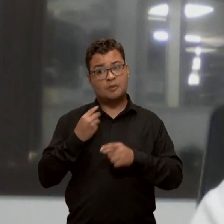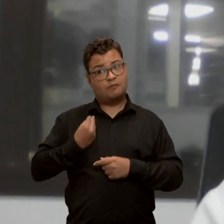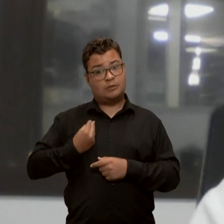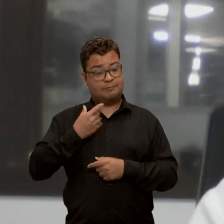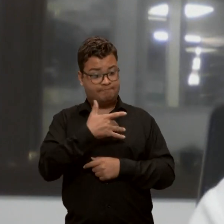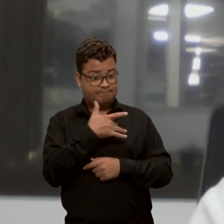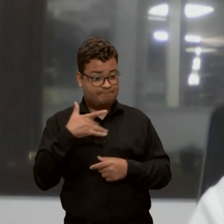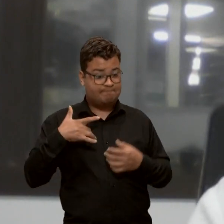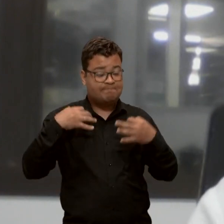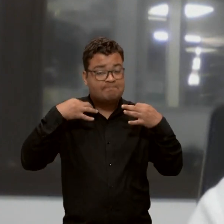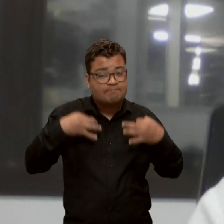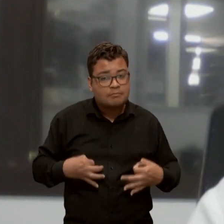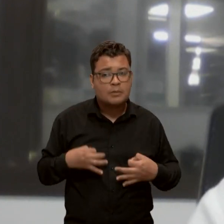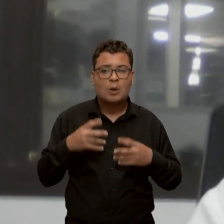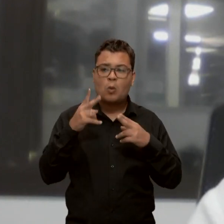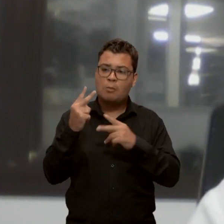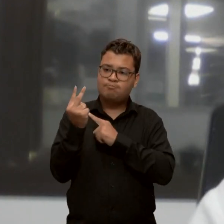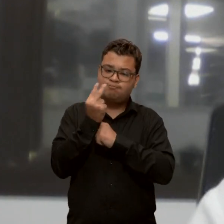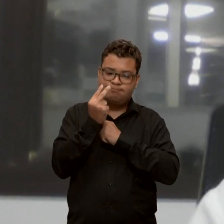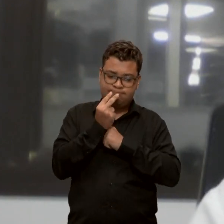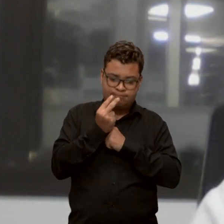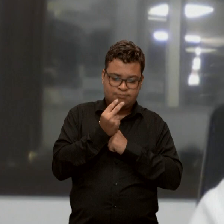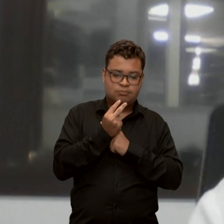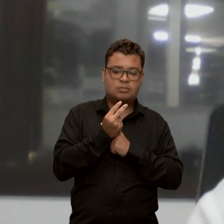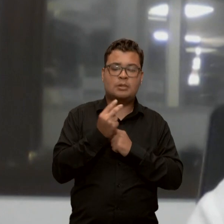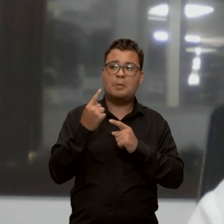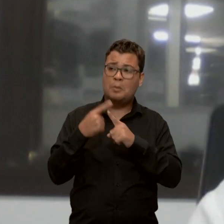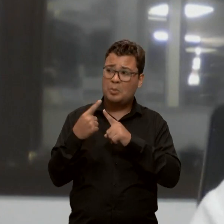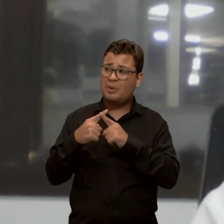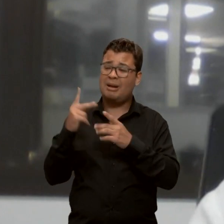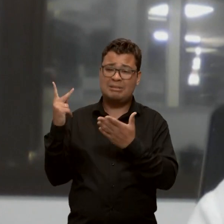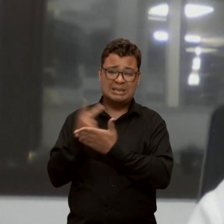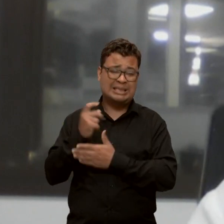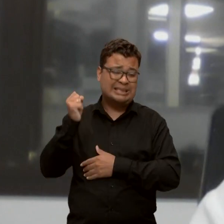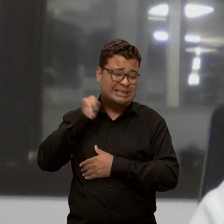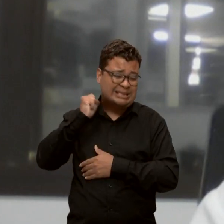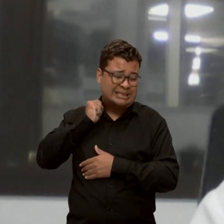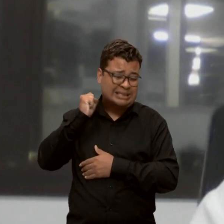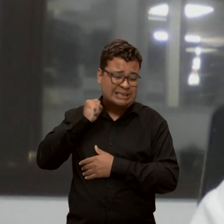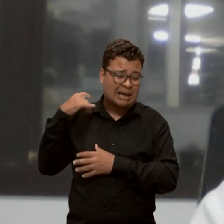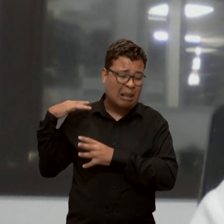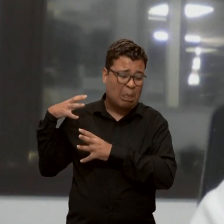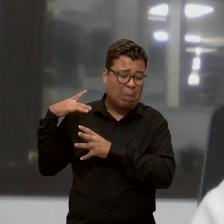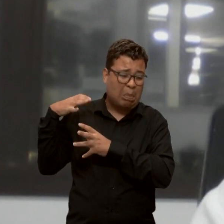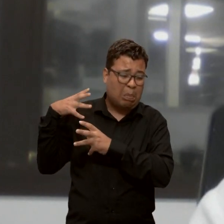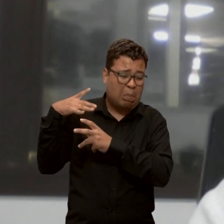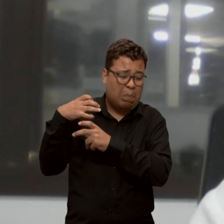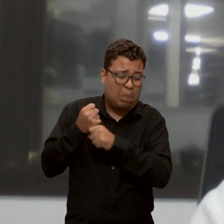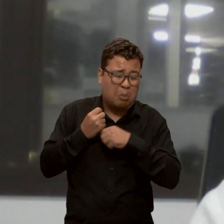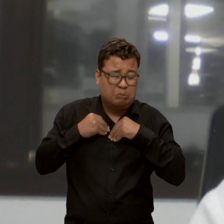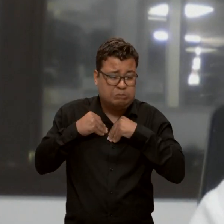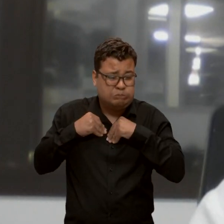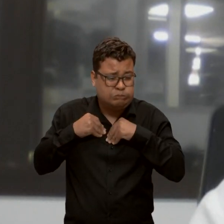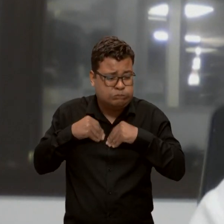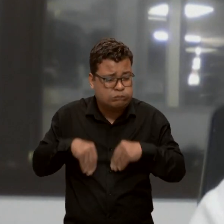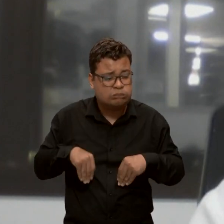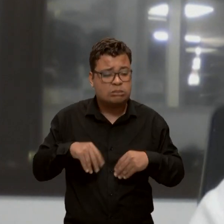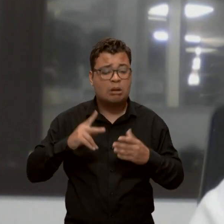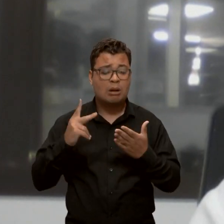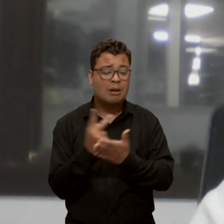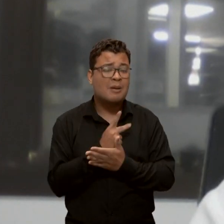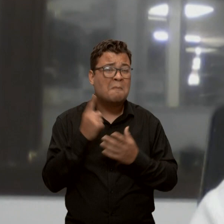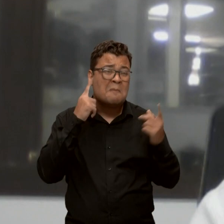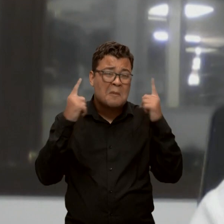saudável, porque tudo acumula num estresse oxidativo que no final leva à perda das células